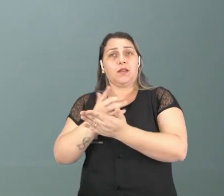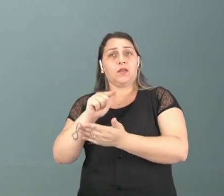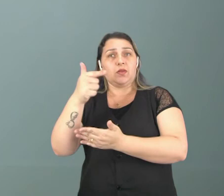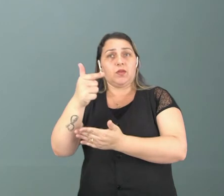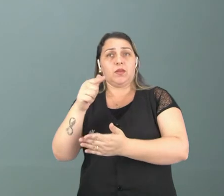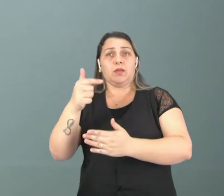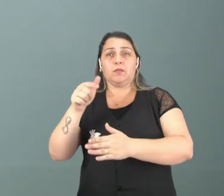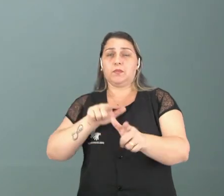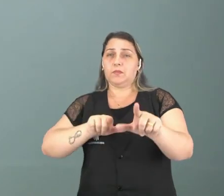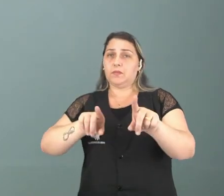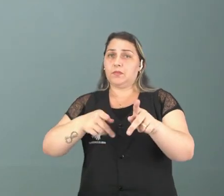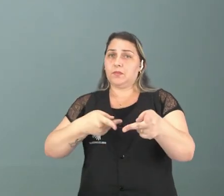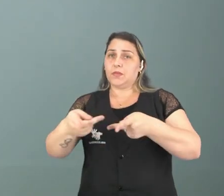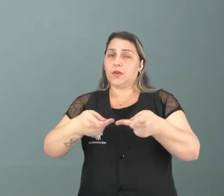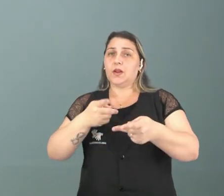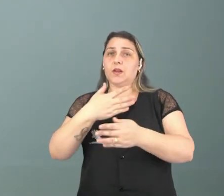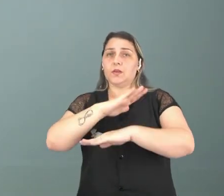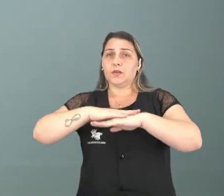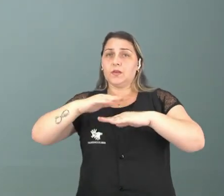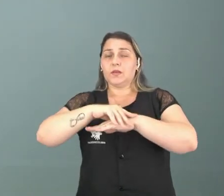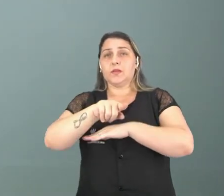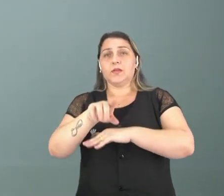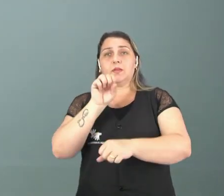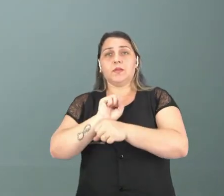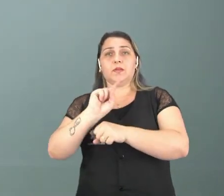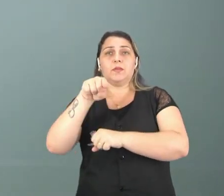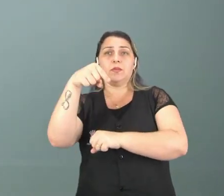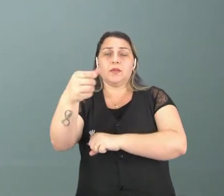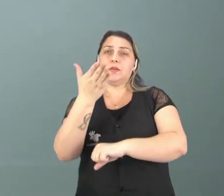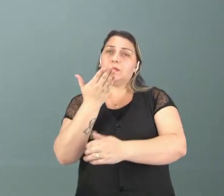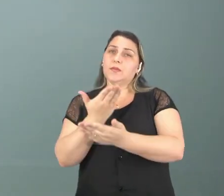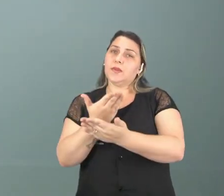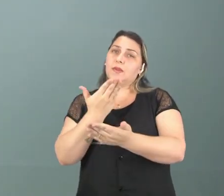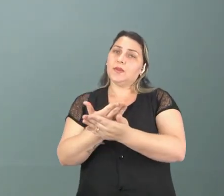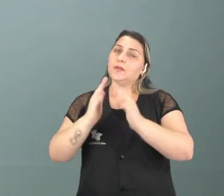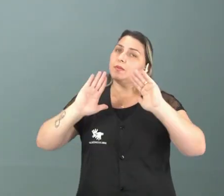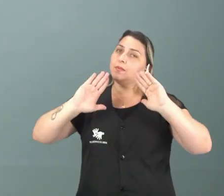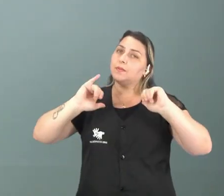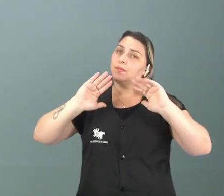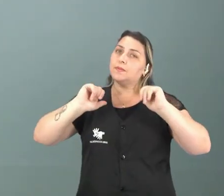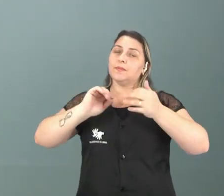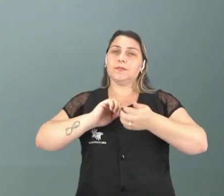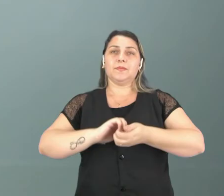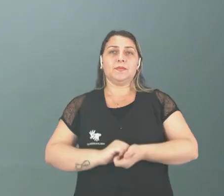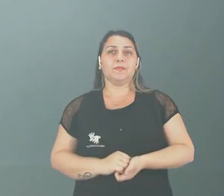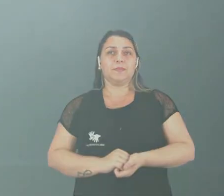outras que a gente tem preparado com carinho para vocês aí. E te aguardo na próxima aula, tá? Tchau, tchau!